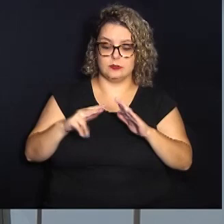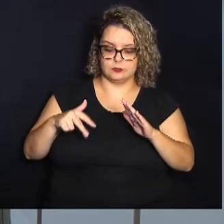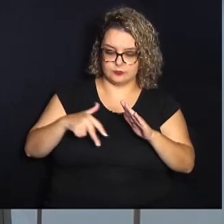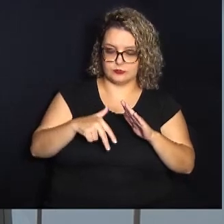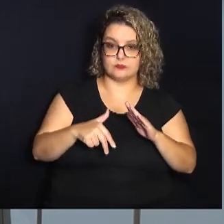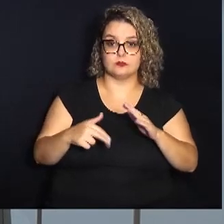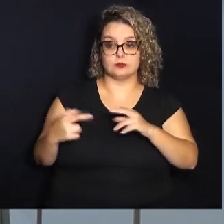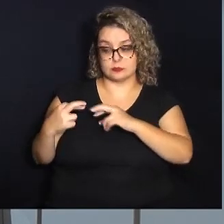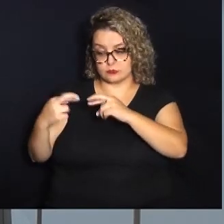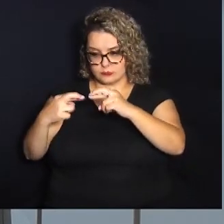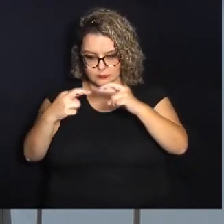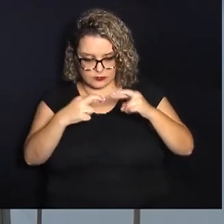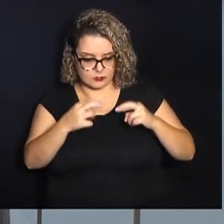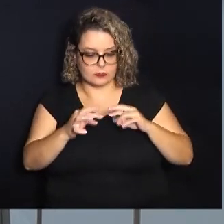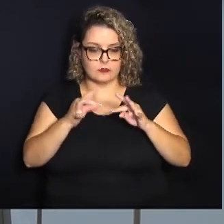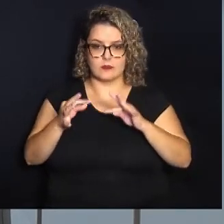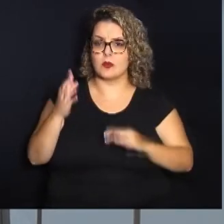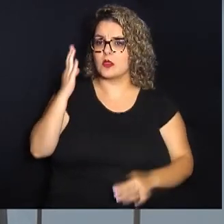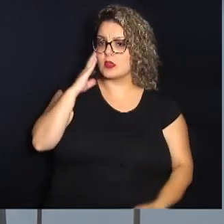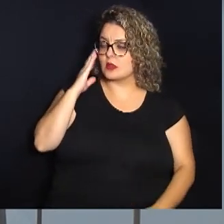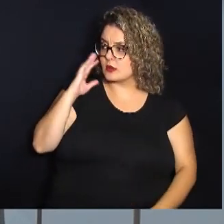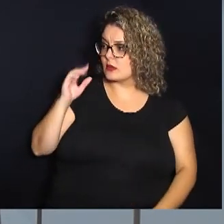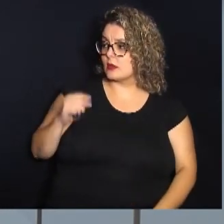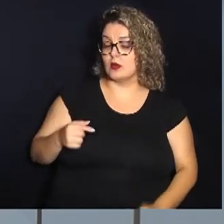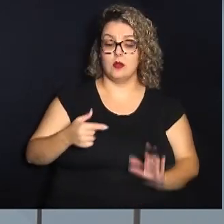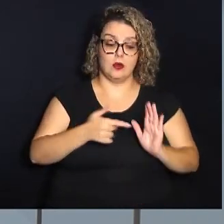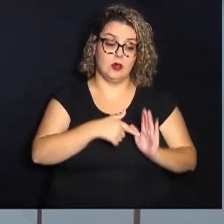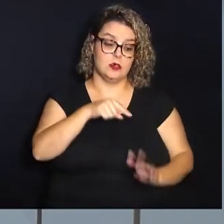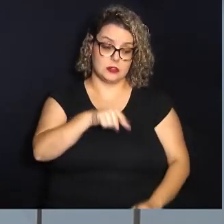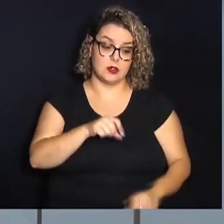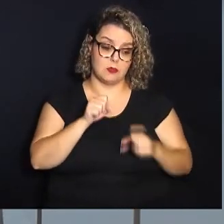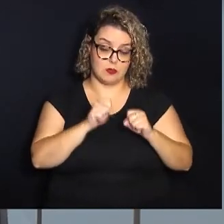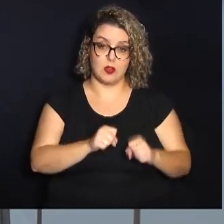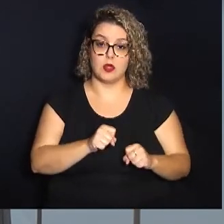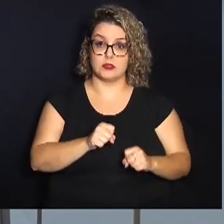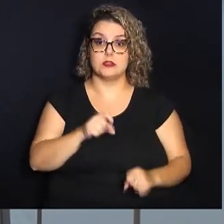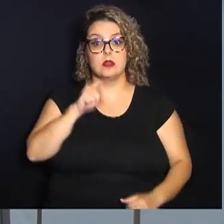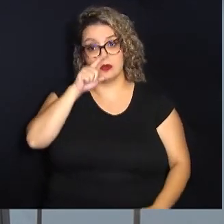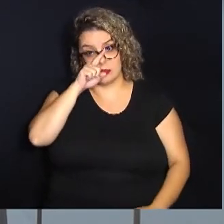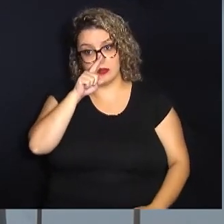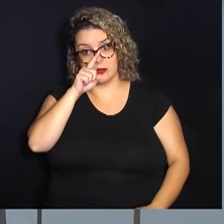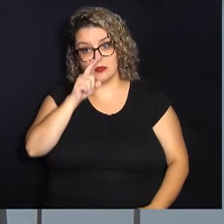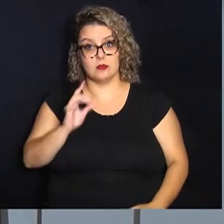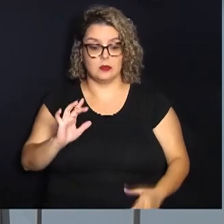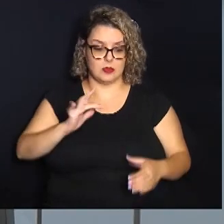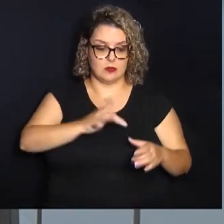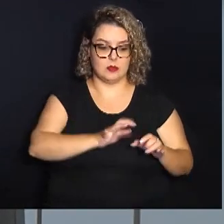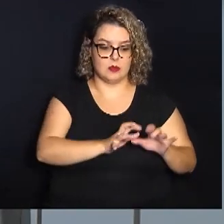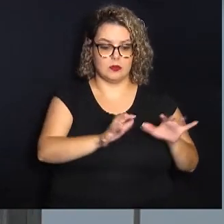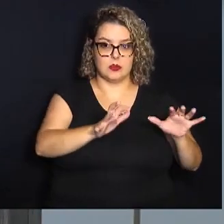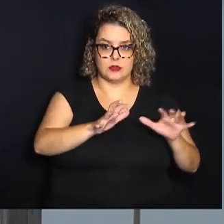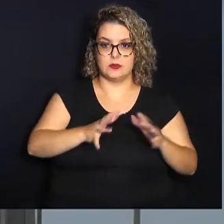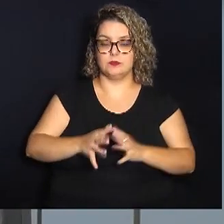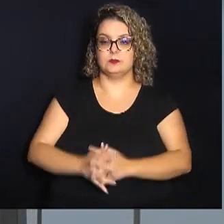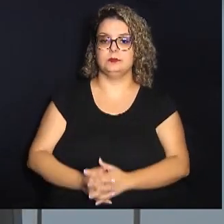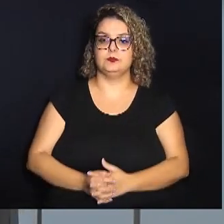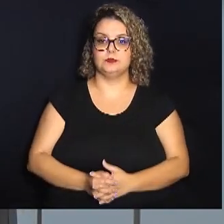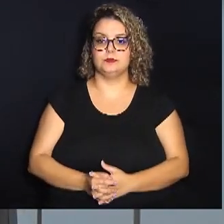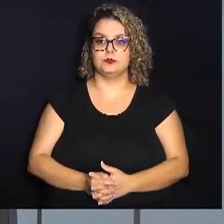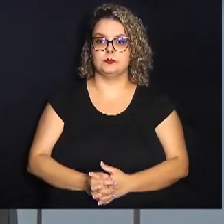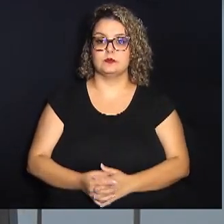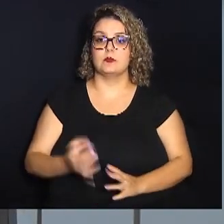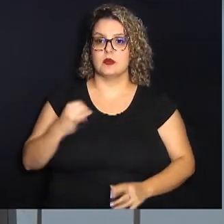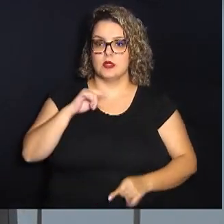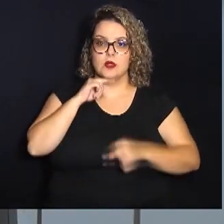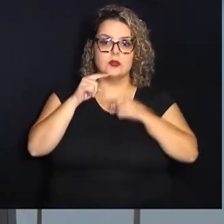né, mais aguçado, e vai saber apontar para a pessoa onde que pode ser ali um risco para a procriação do mosquito. Tá? Se tiver dúvida,